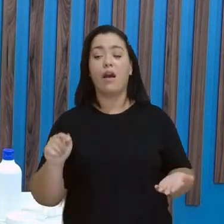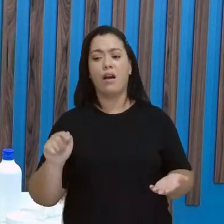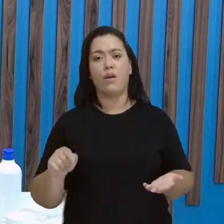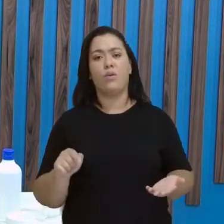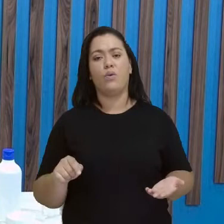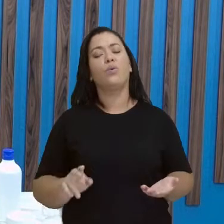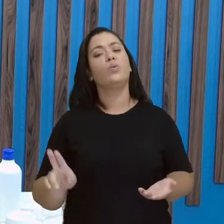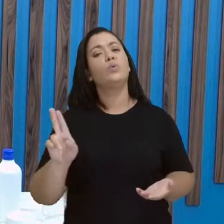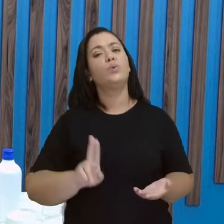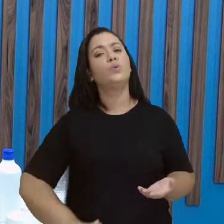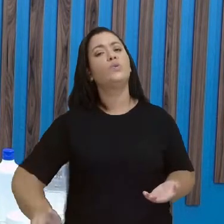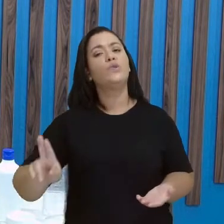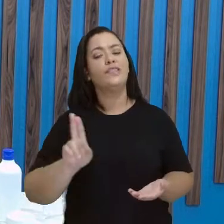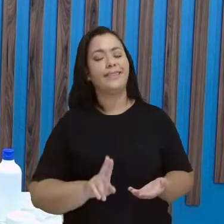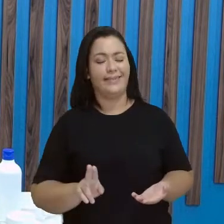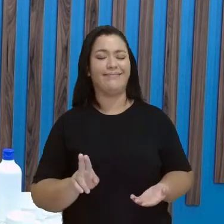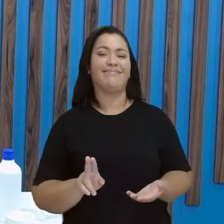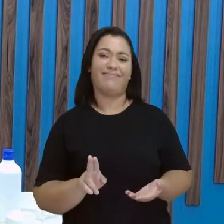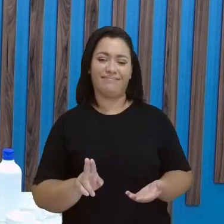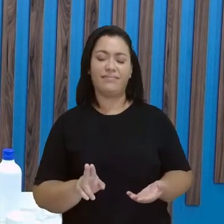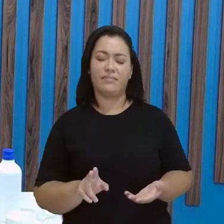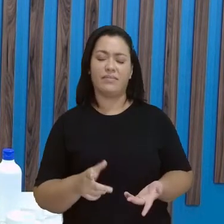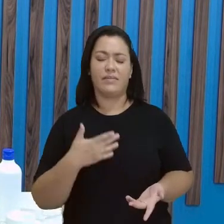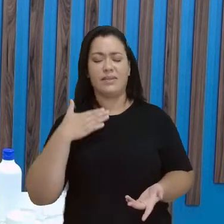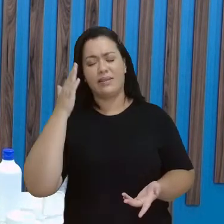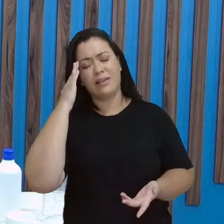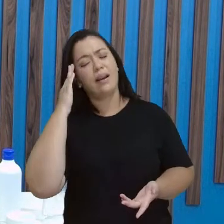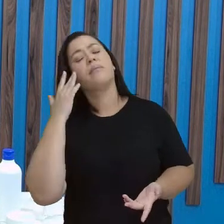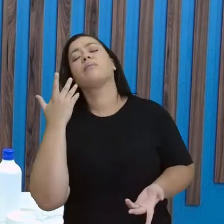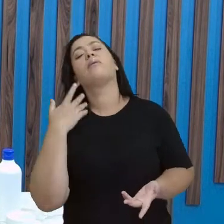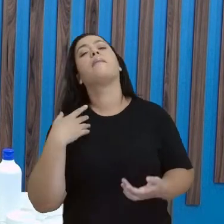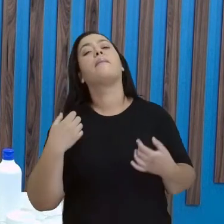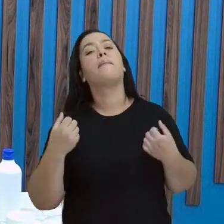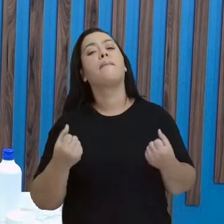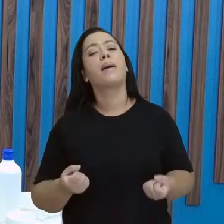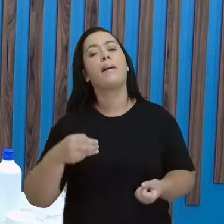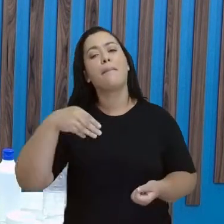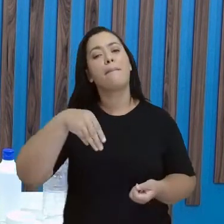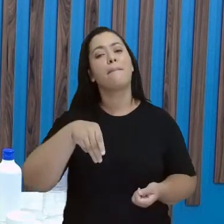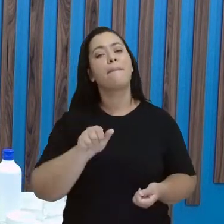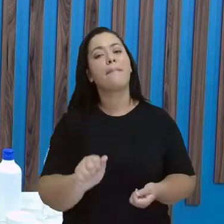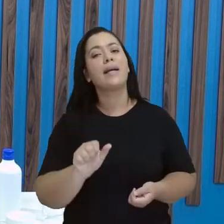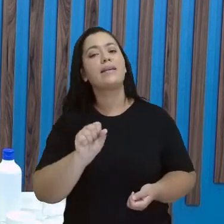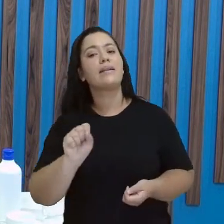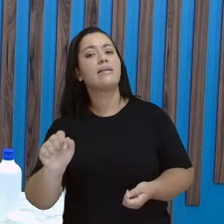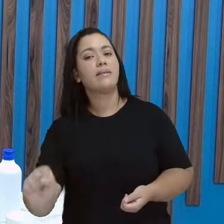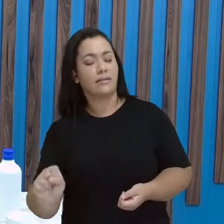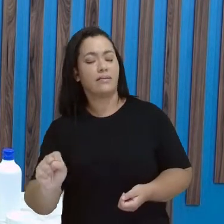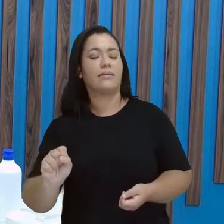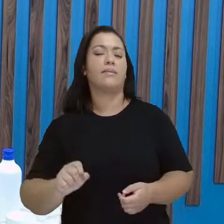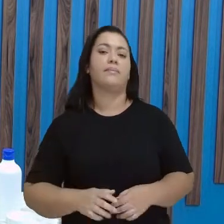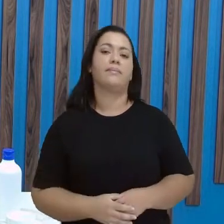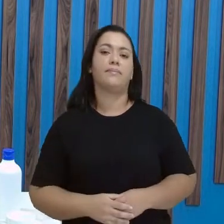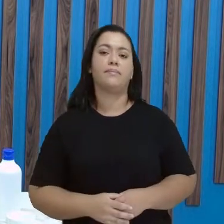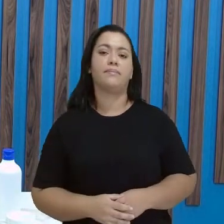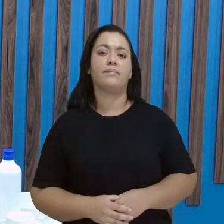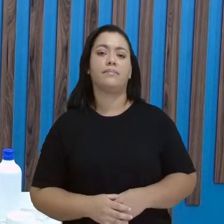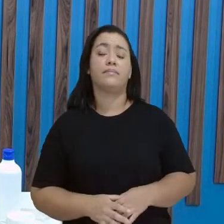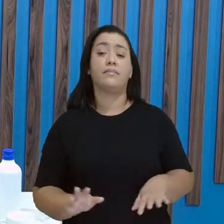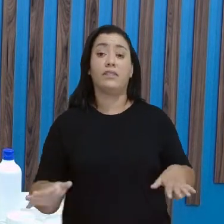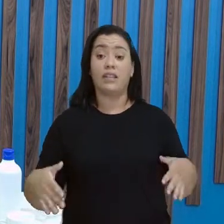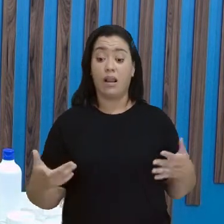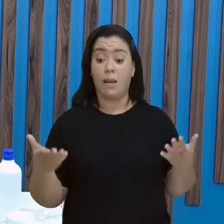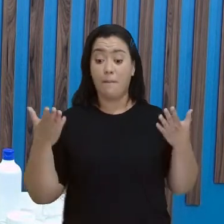de medida, né, utilizado para a gente poder medir massa, a grandeza massa.